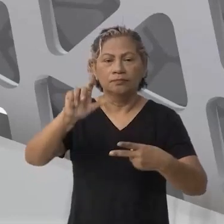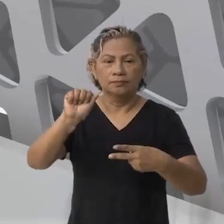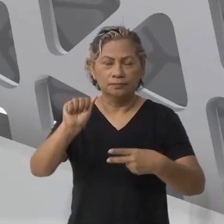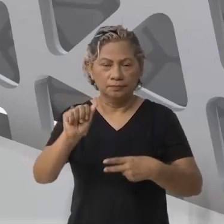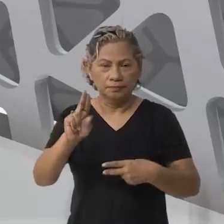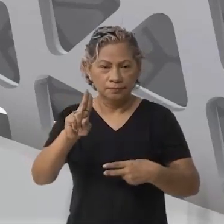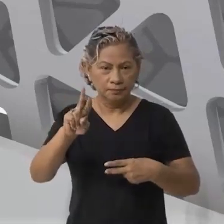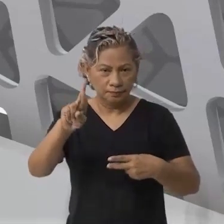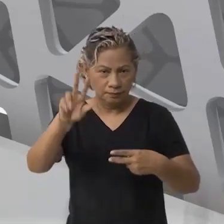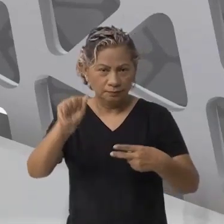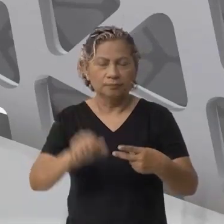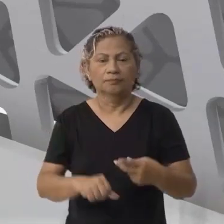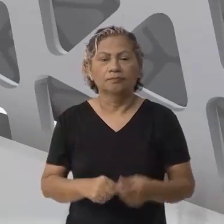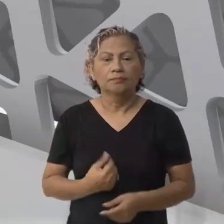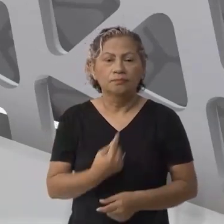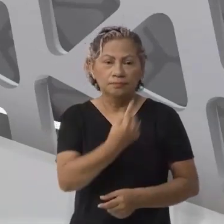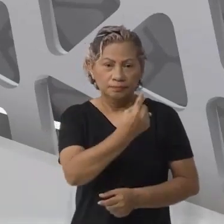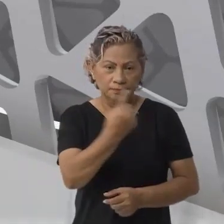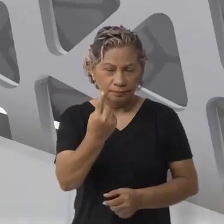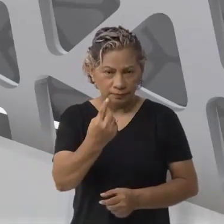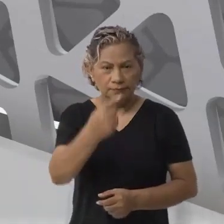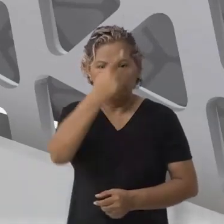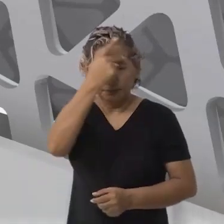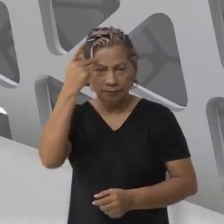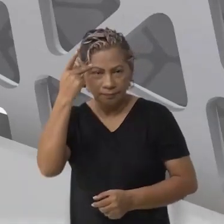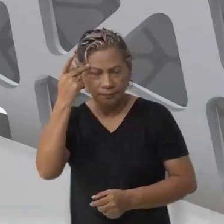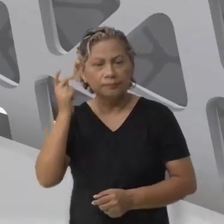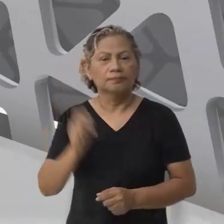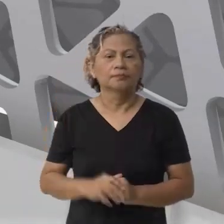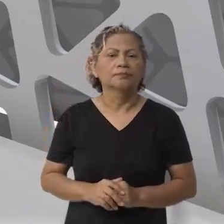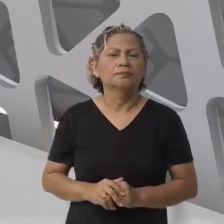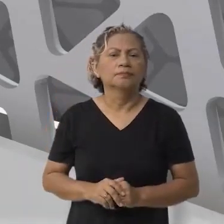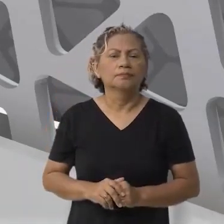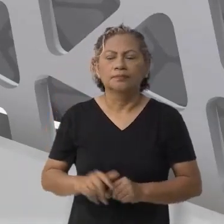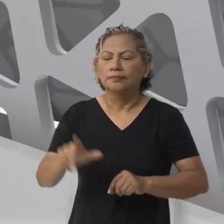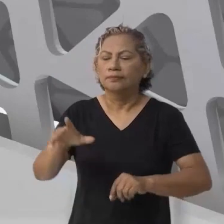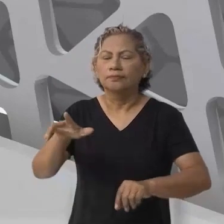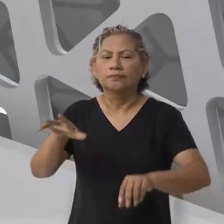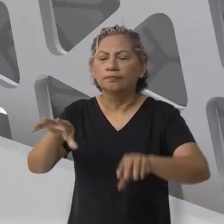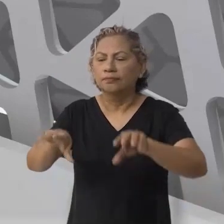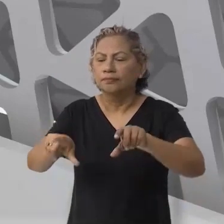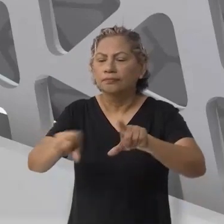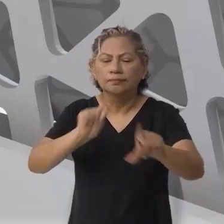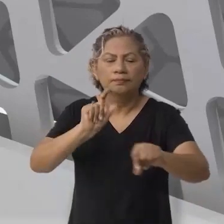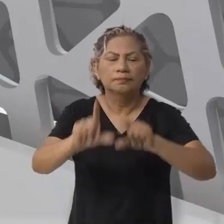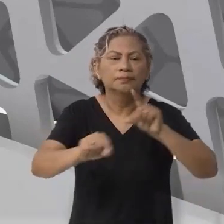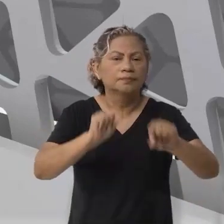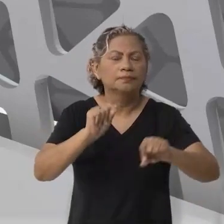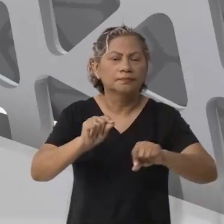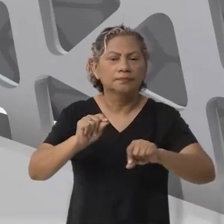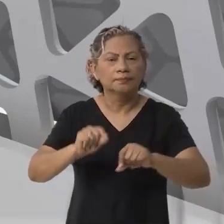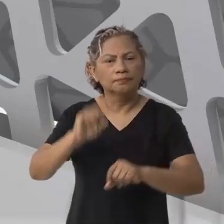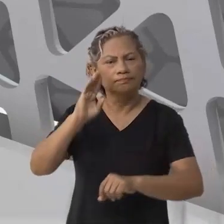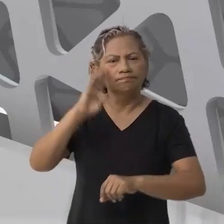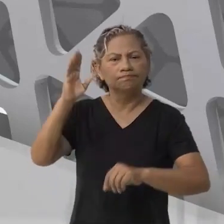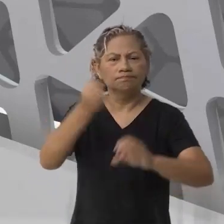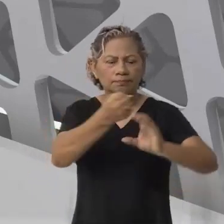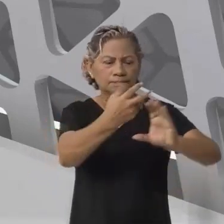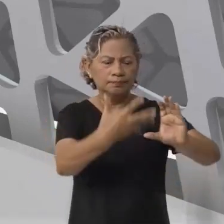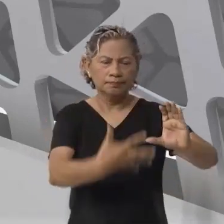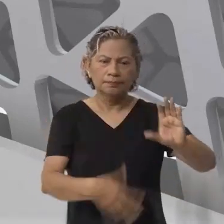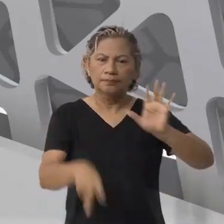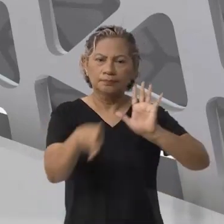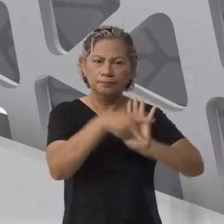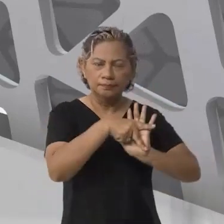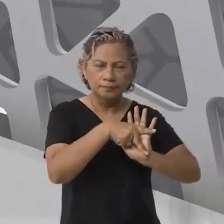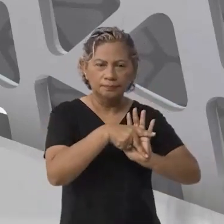e a Maria Laura Silveira no ano de 2000. Então, cada um deles, eles pegaram quais seriam as características mais fortes.